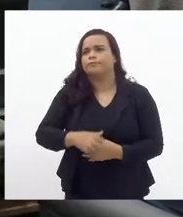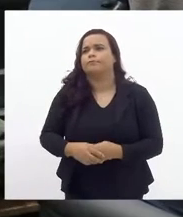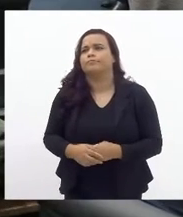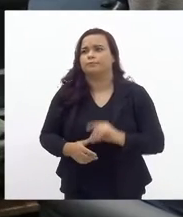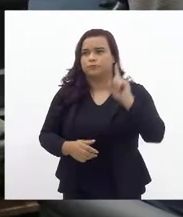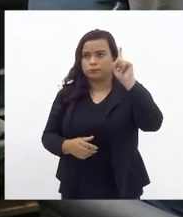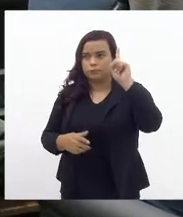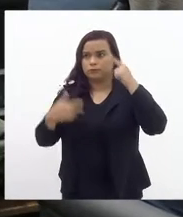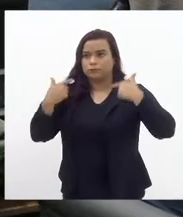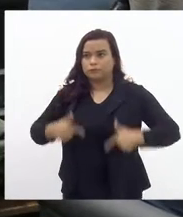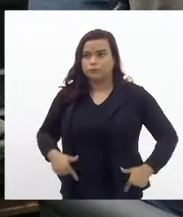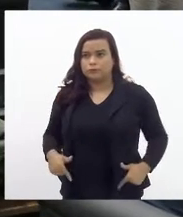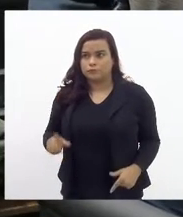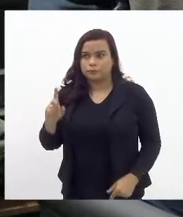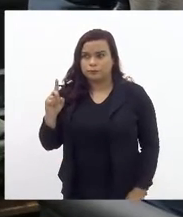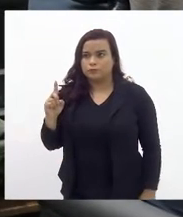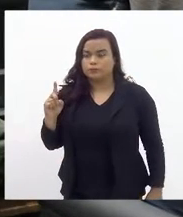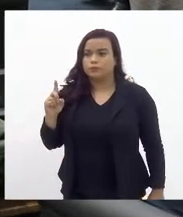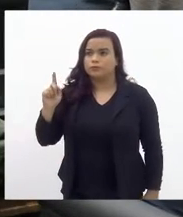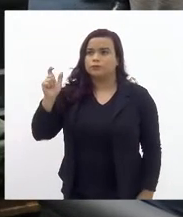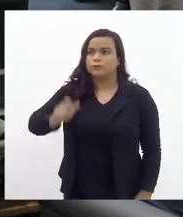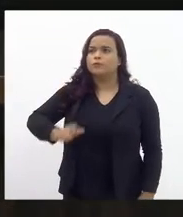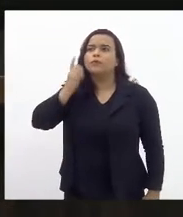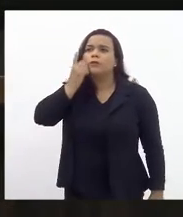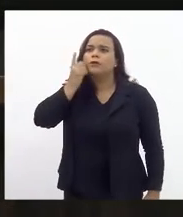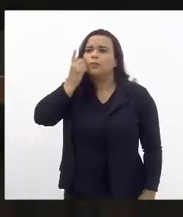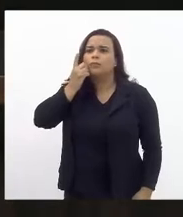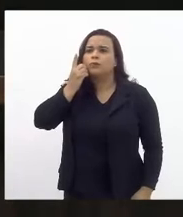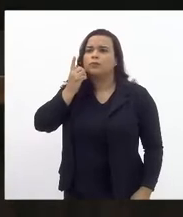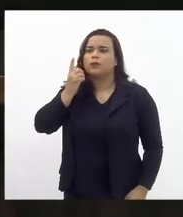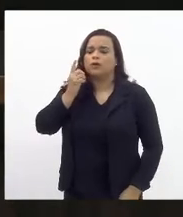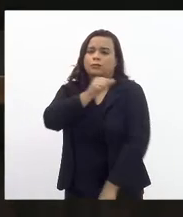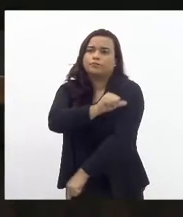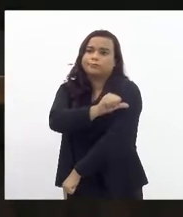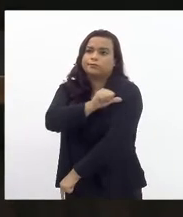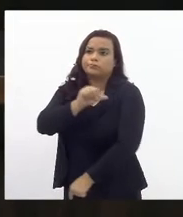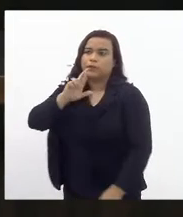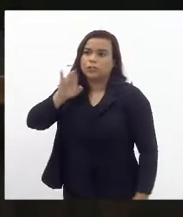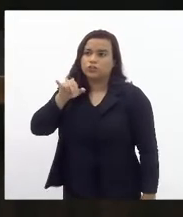promulgação. Abstenção da deputada enfermeira Rejane.